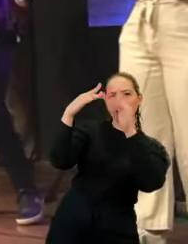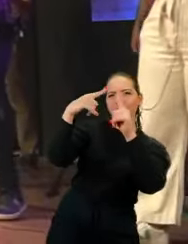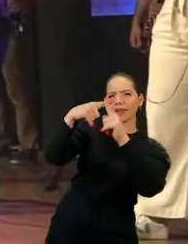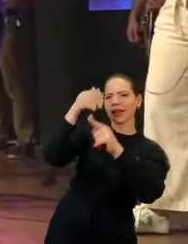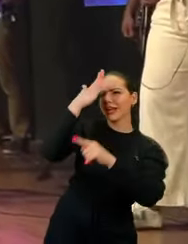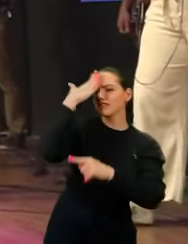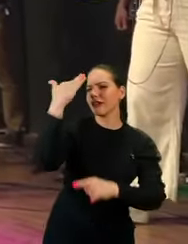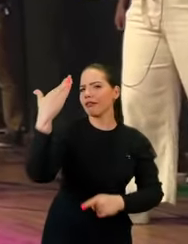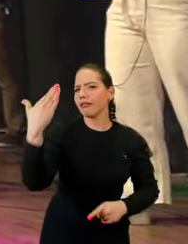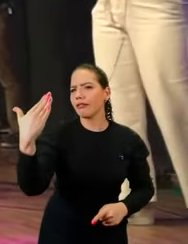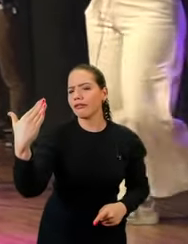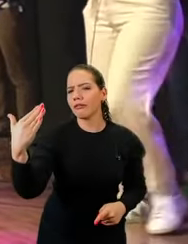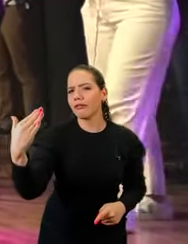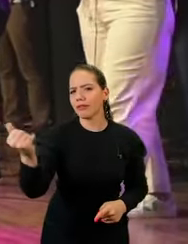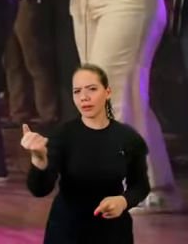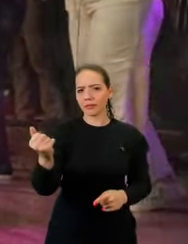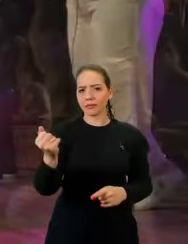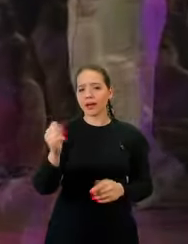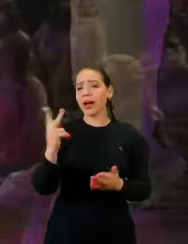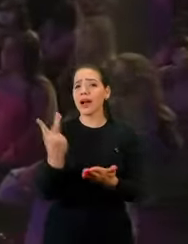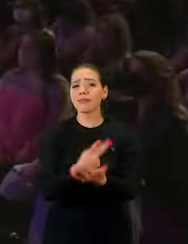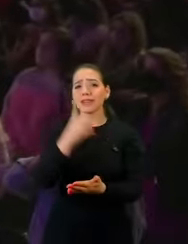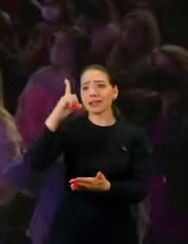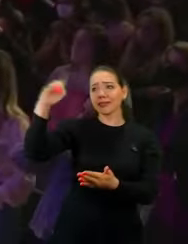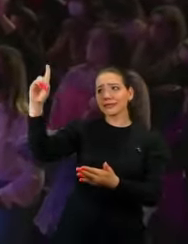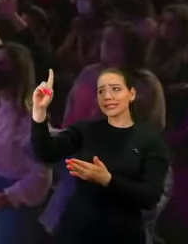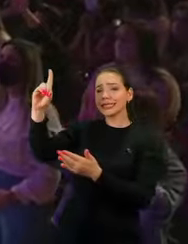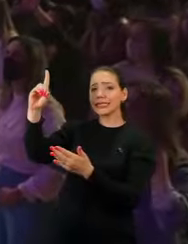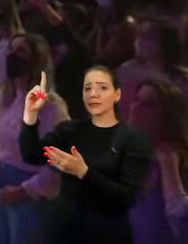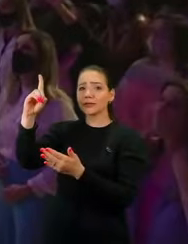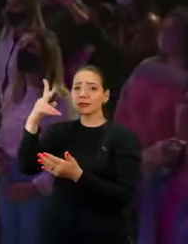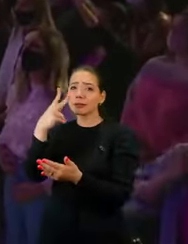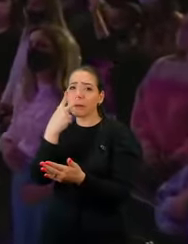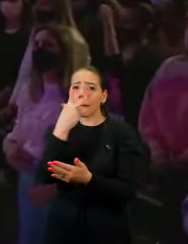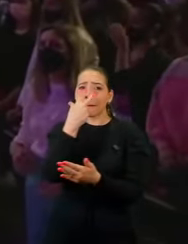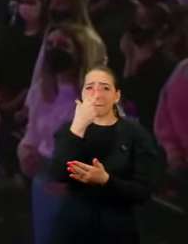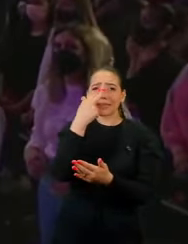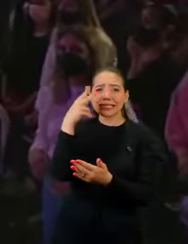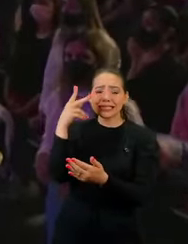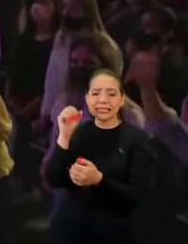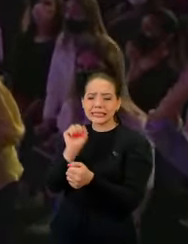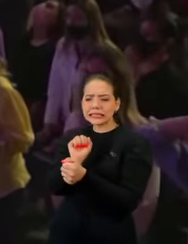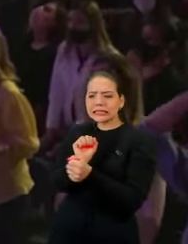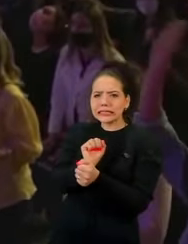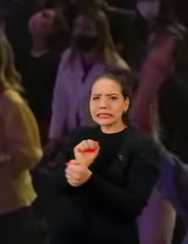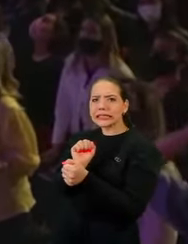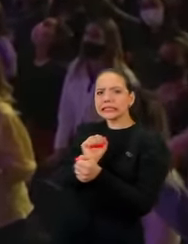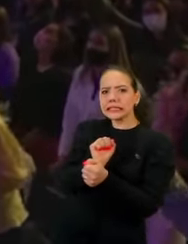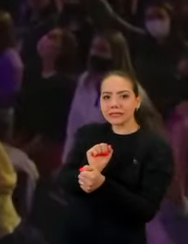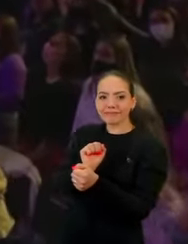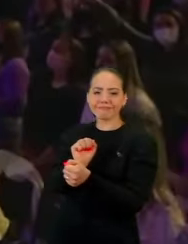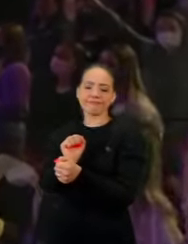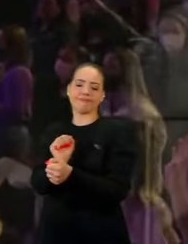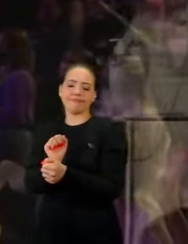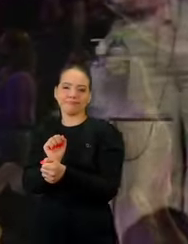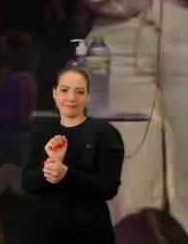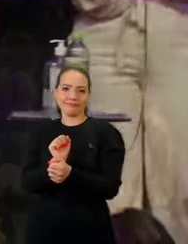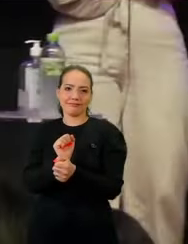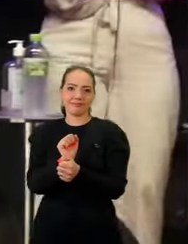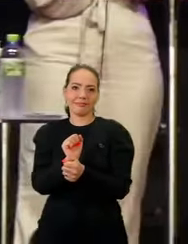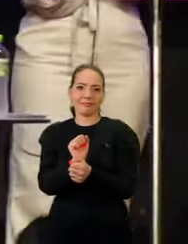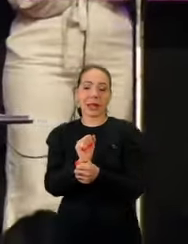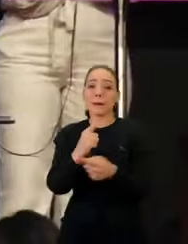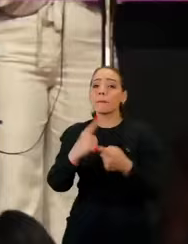atrapalho daquilo que Deus está fazendo. Por favor, deixa eu falar algo para você. Adore só a Ele. É Ele,